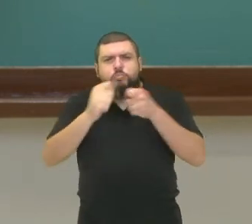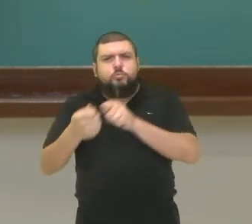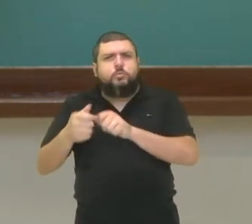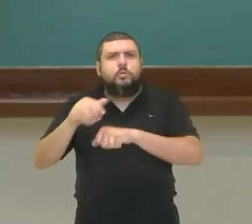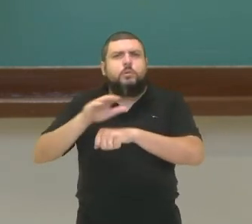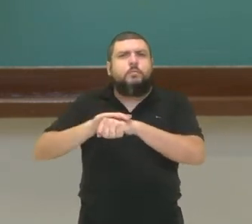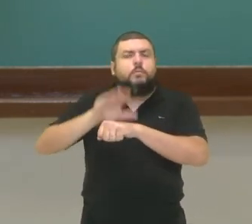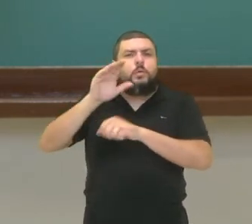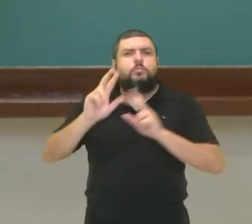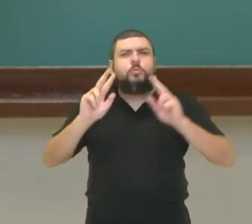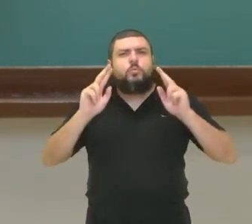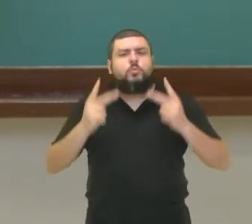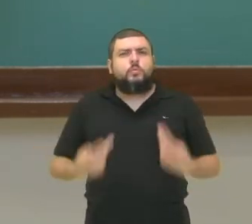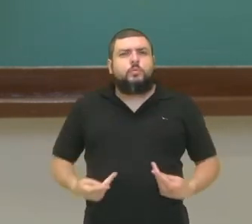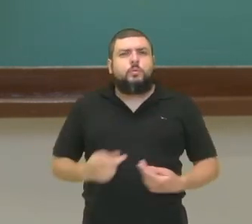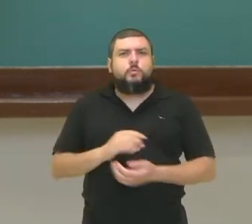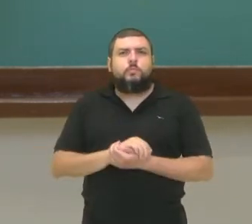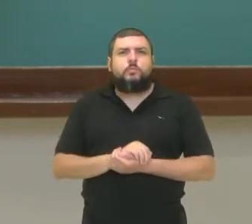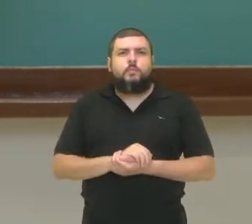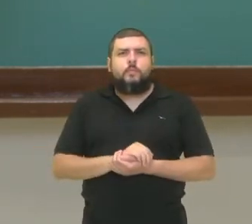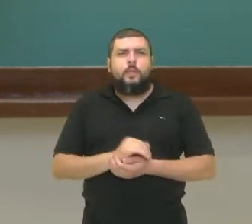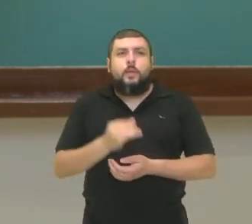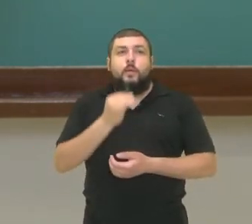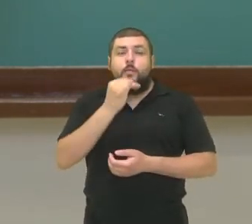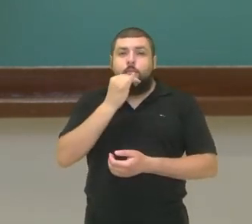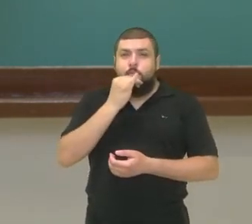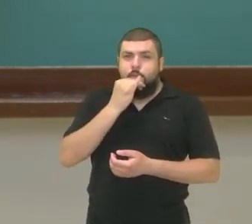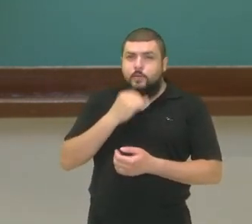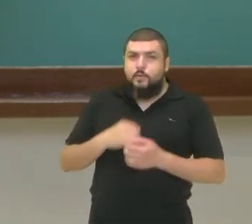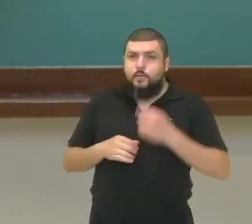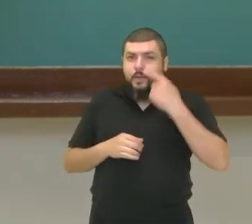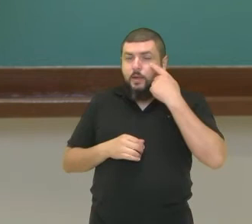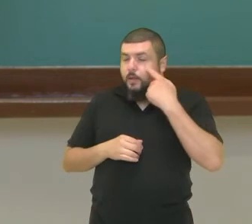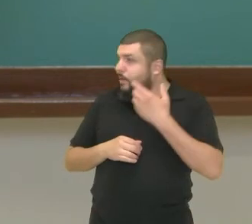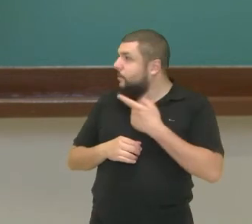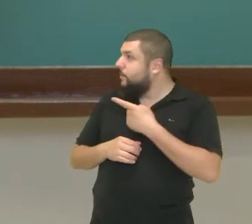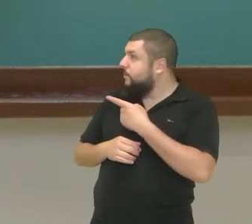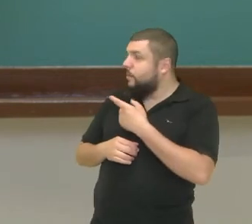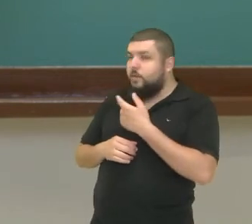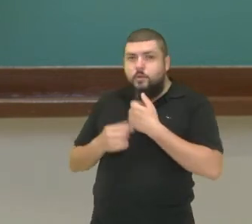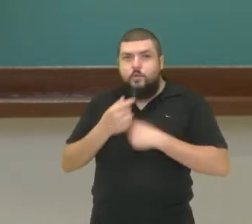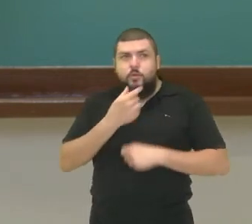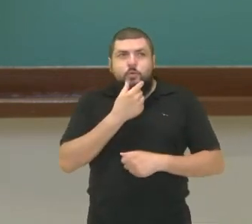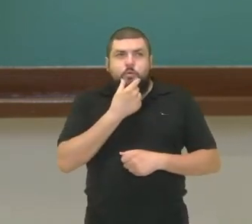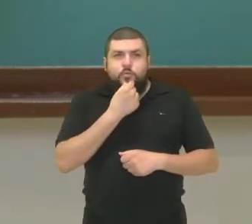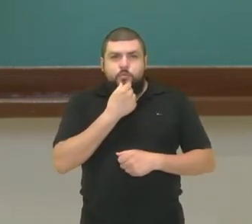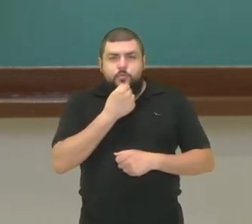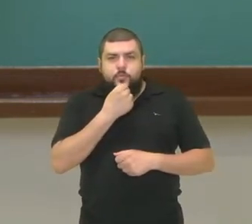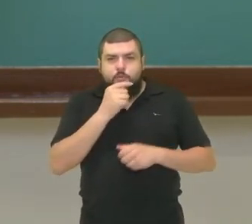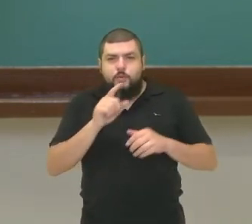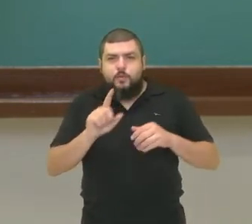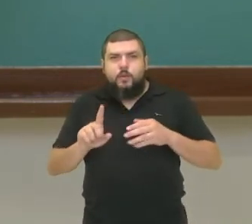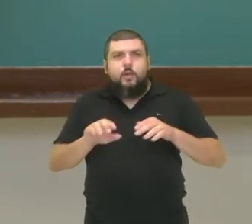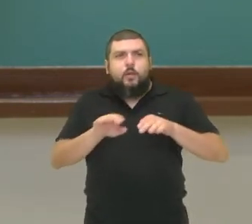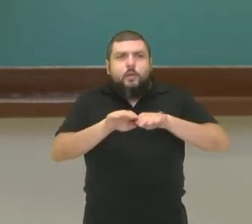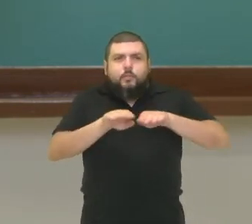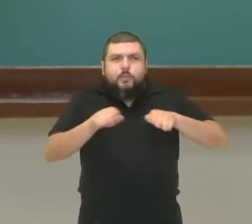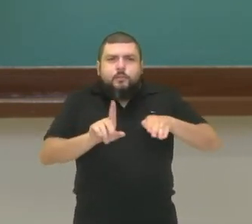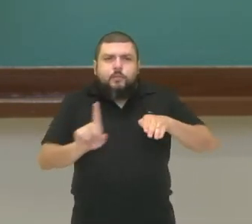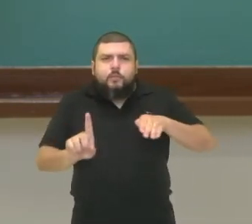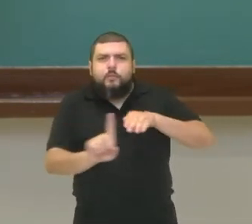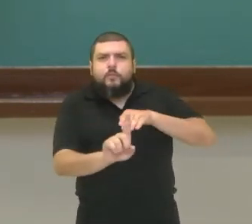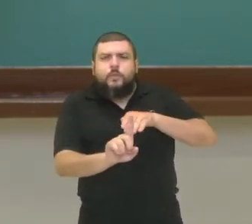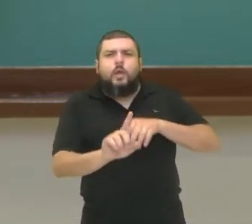por exemplo, aqui seria Jesus Cristo, tá? Esse menino aqui no centro, Jesus Cristo. O único